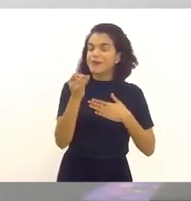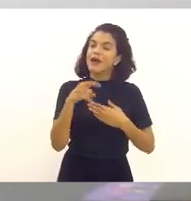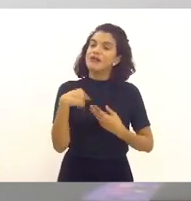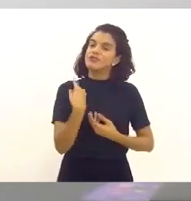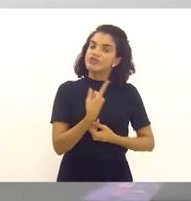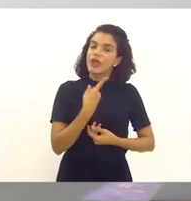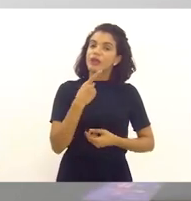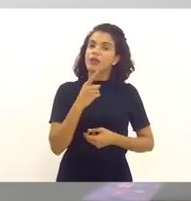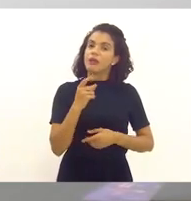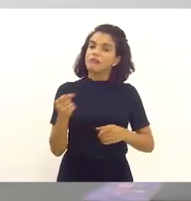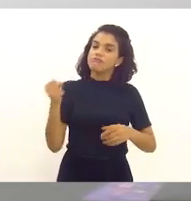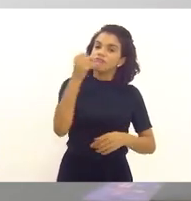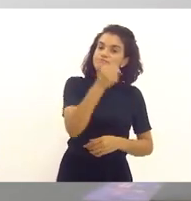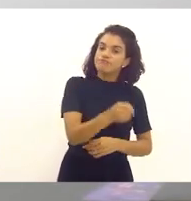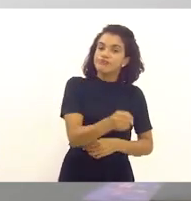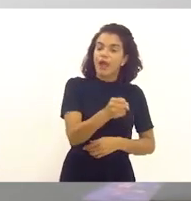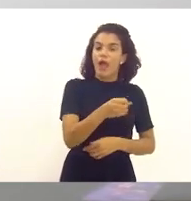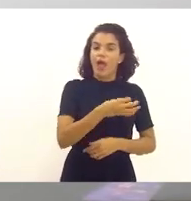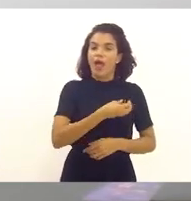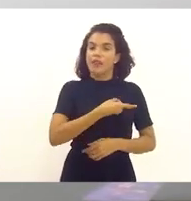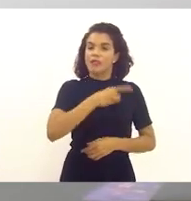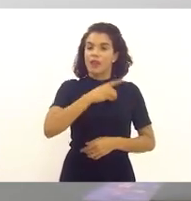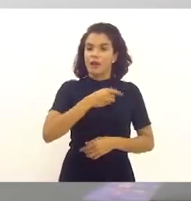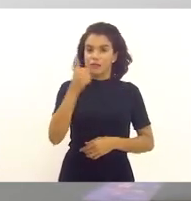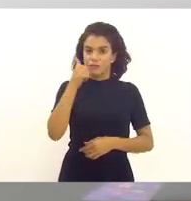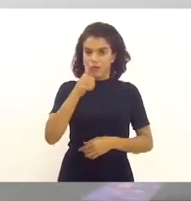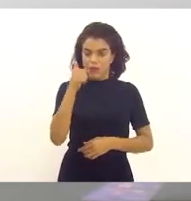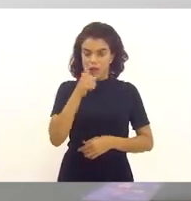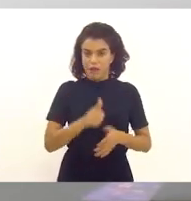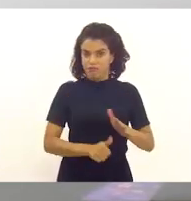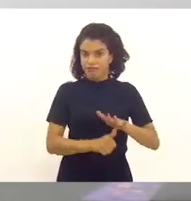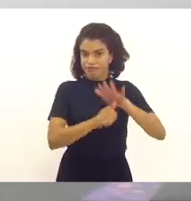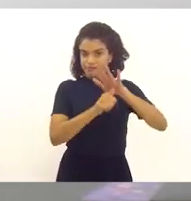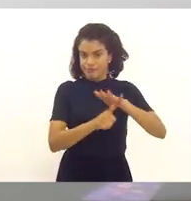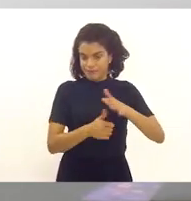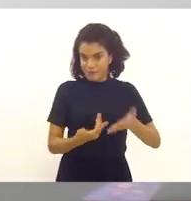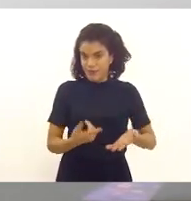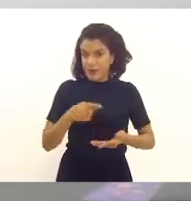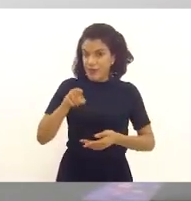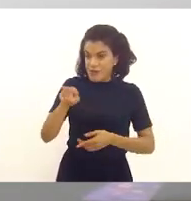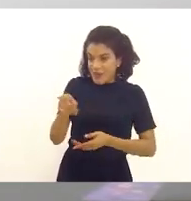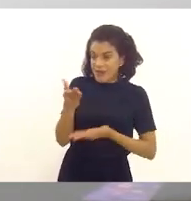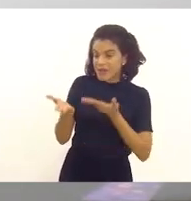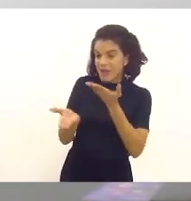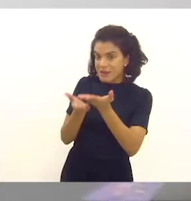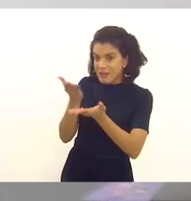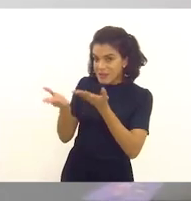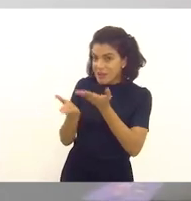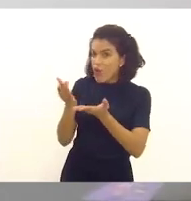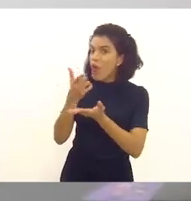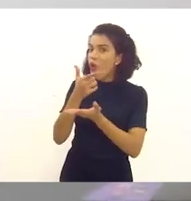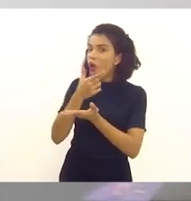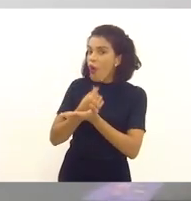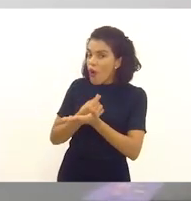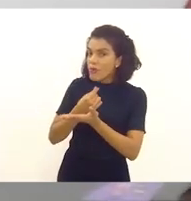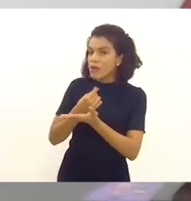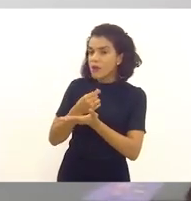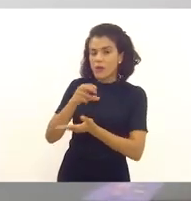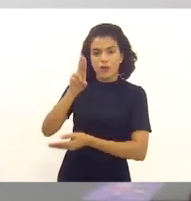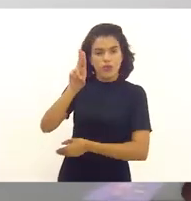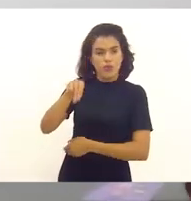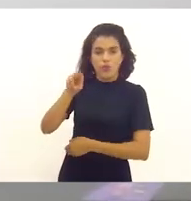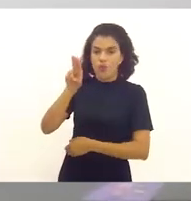coloca delegada mulher para comandar de Então quando vocês forem atendidos por homens ideantes Nunca